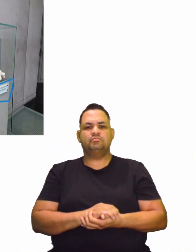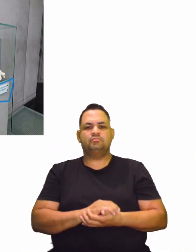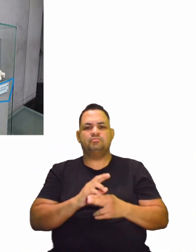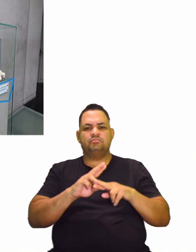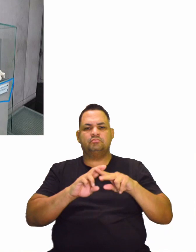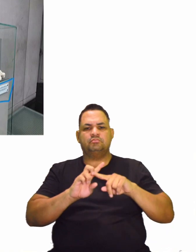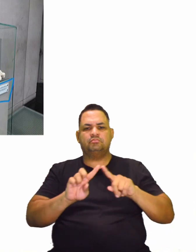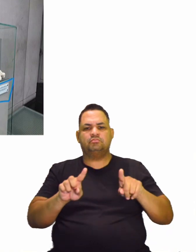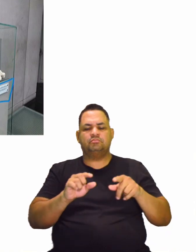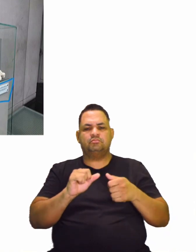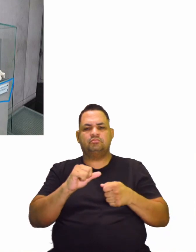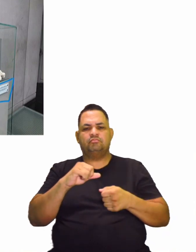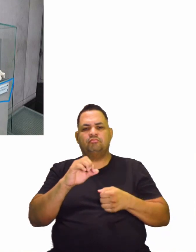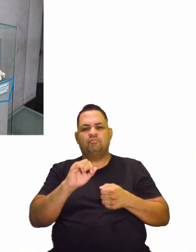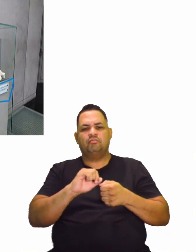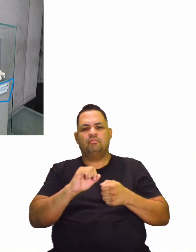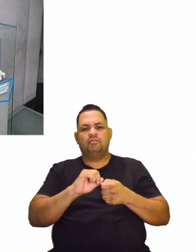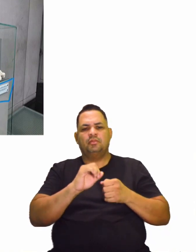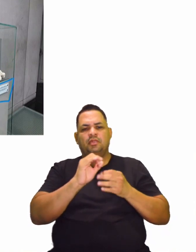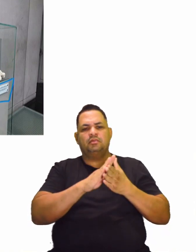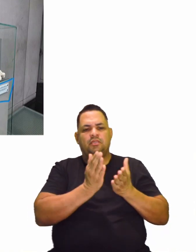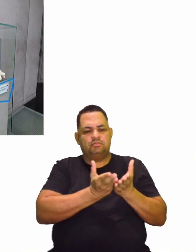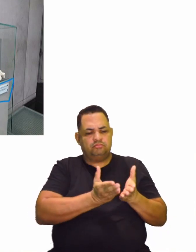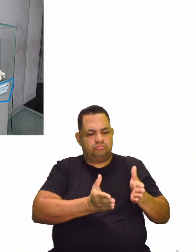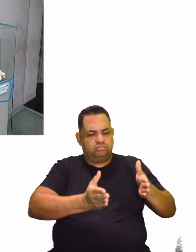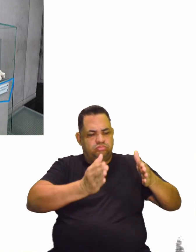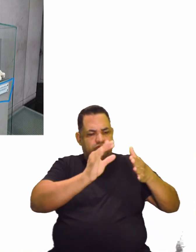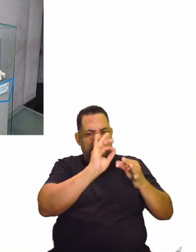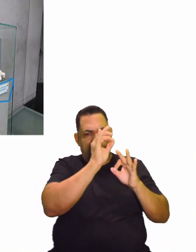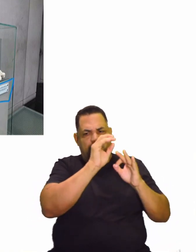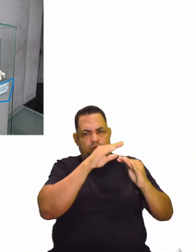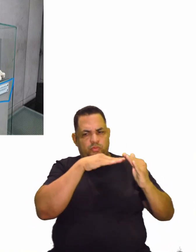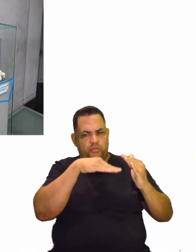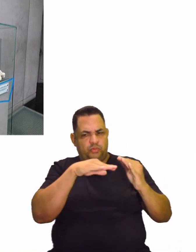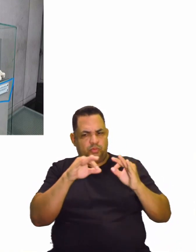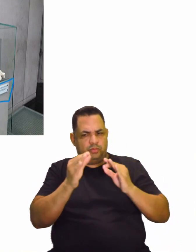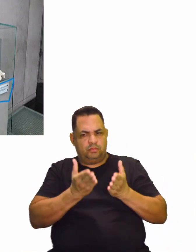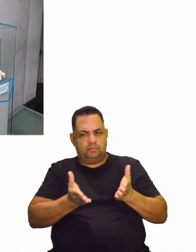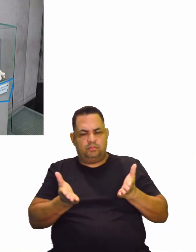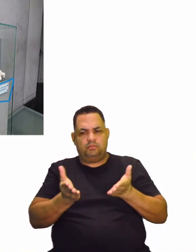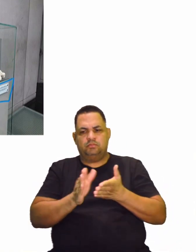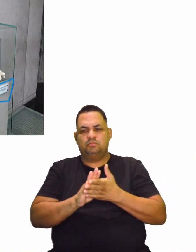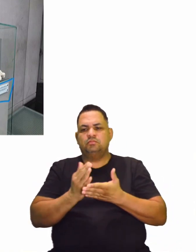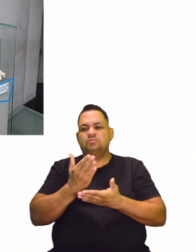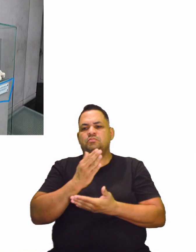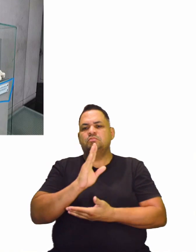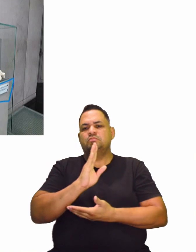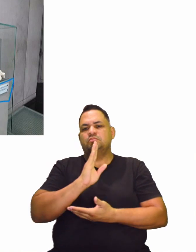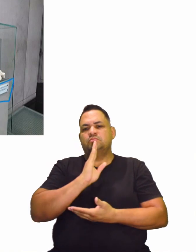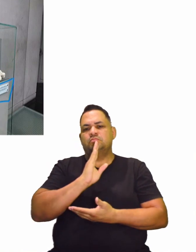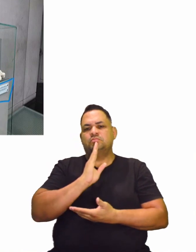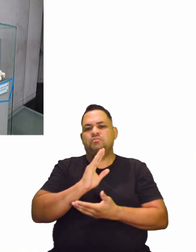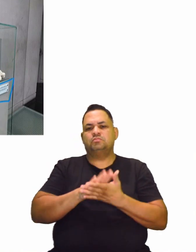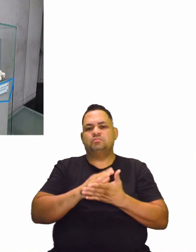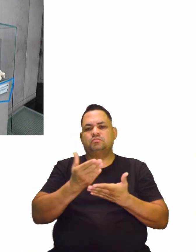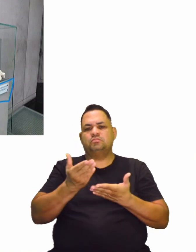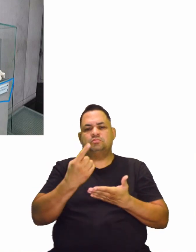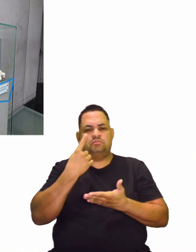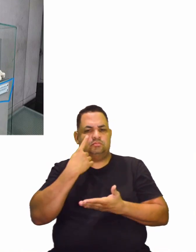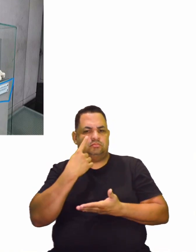fizeram muitas decorações em vasos. Por isso, nós conhecemos ainda a pintura, né, registrando